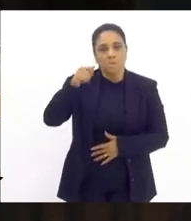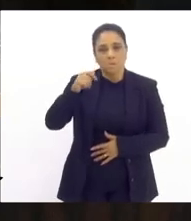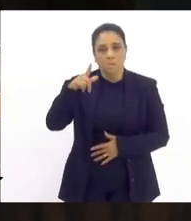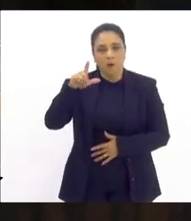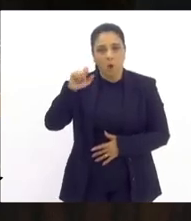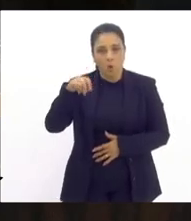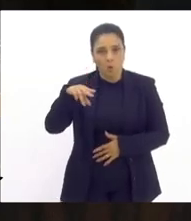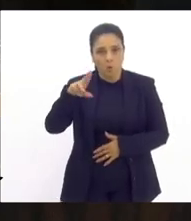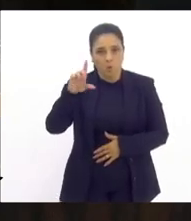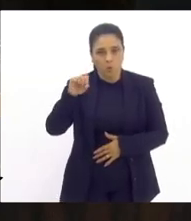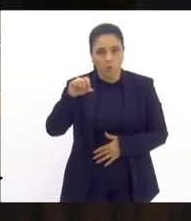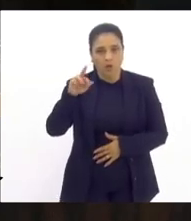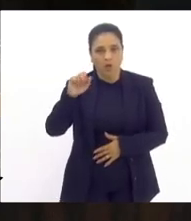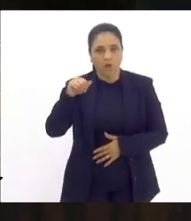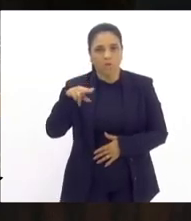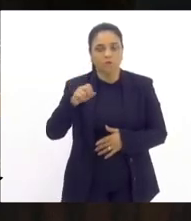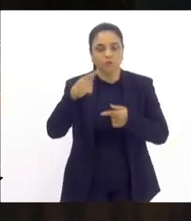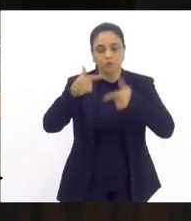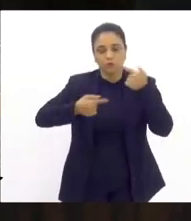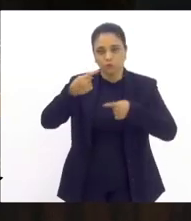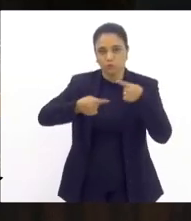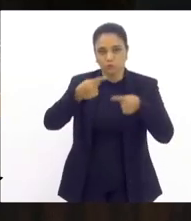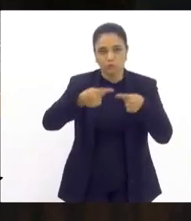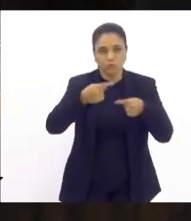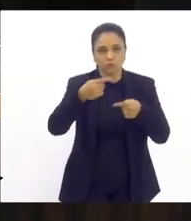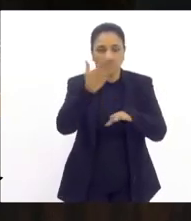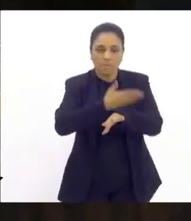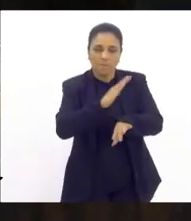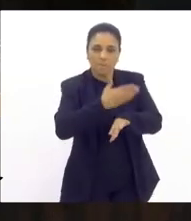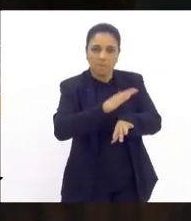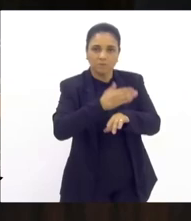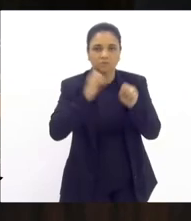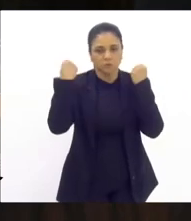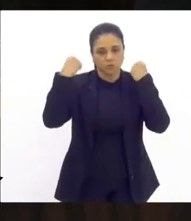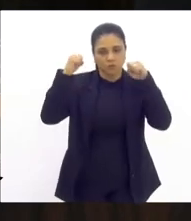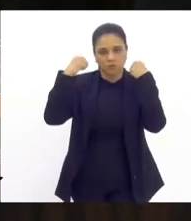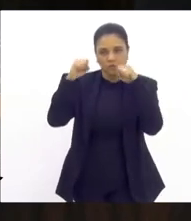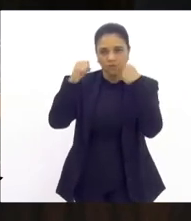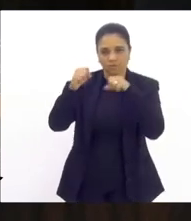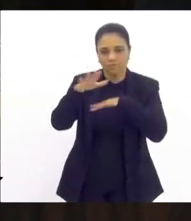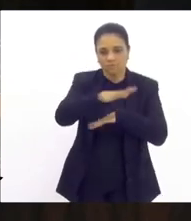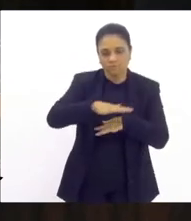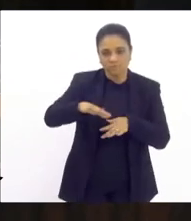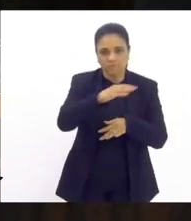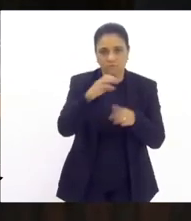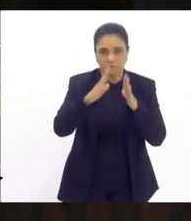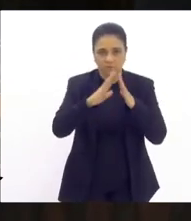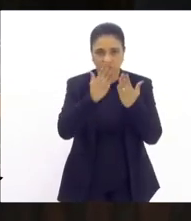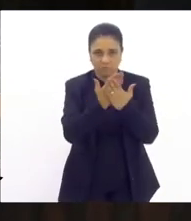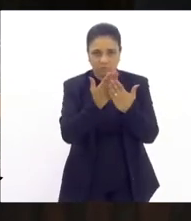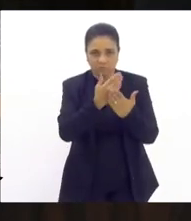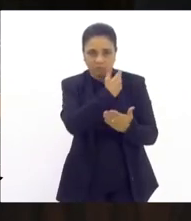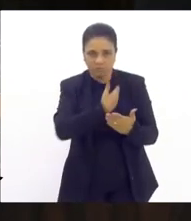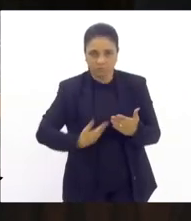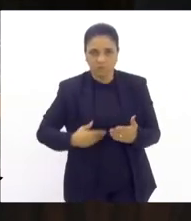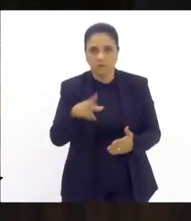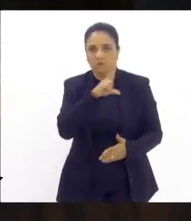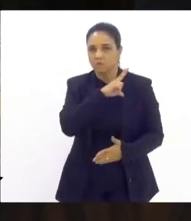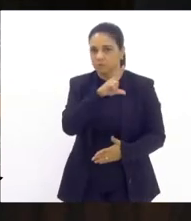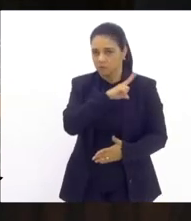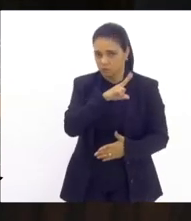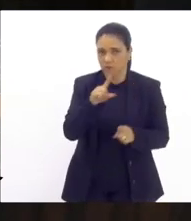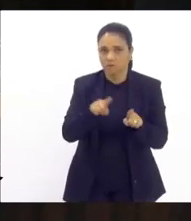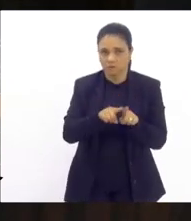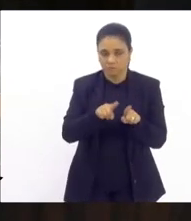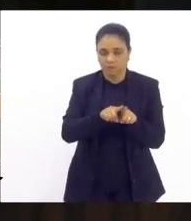dispõe sobre a prática de atividade de educação física no estabelecimento de ensino público e particulares nome